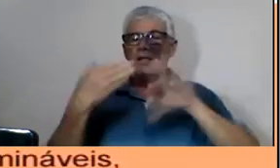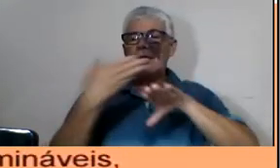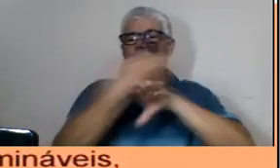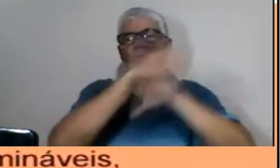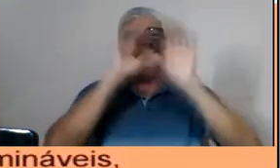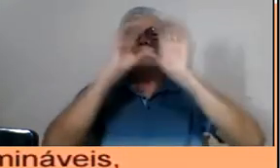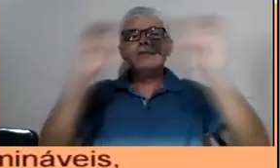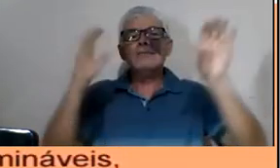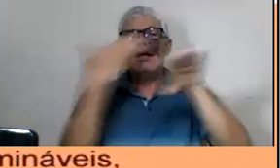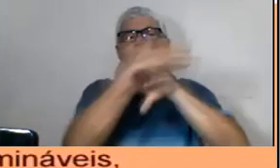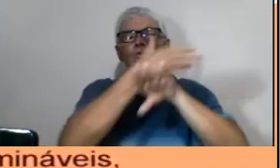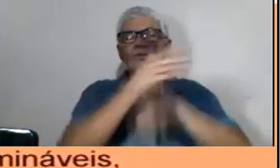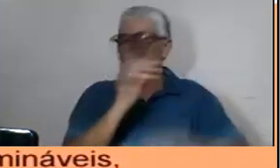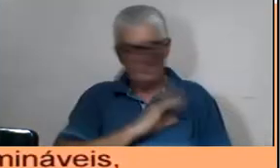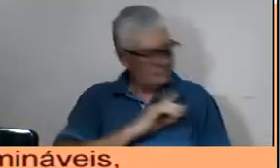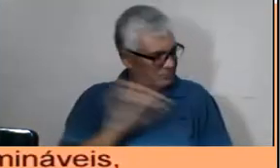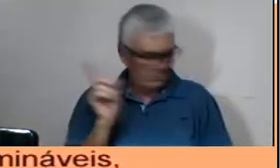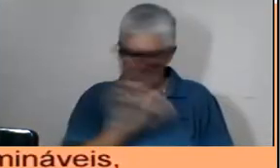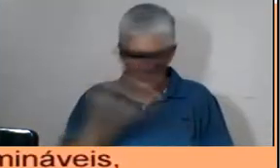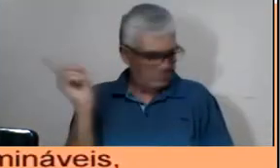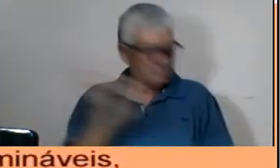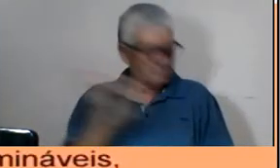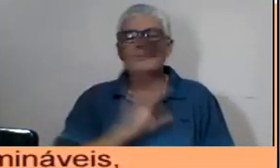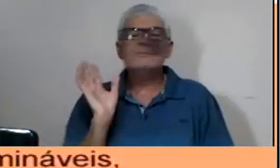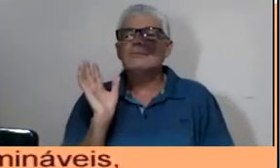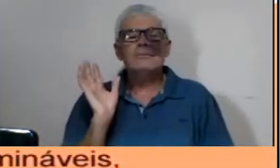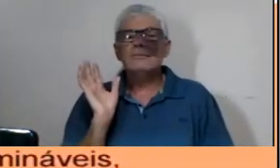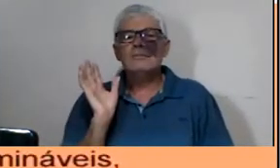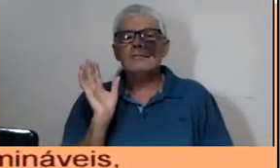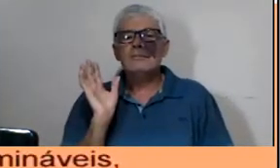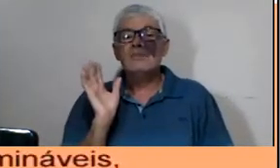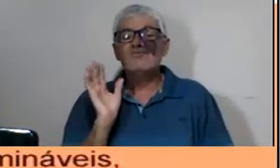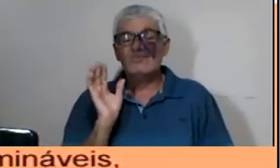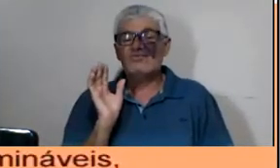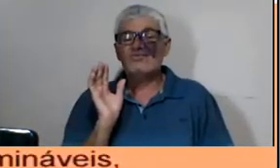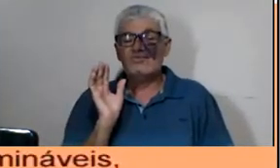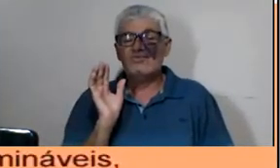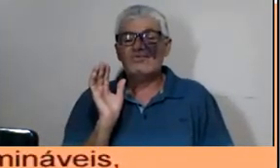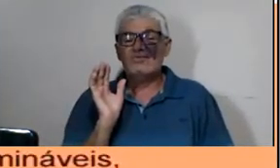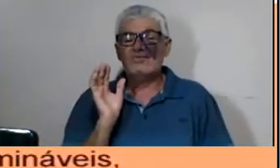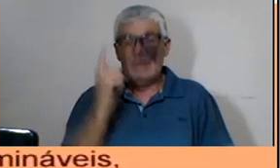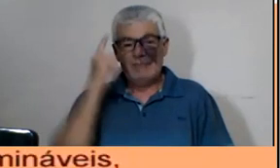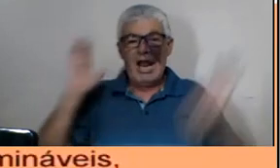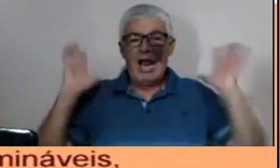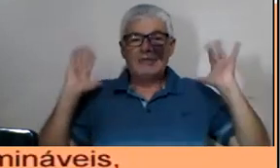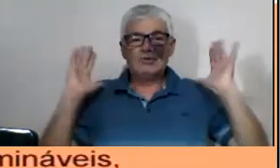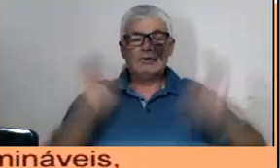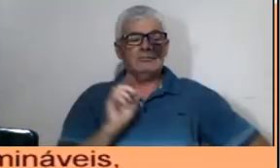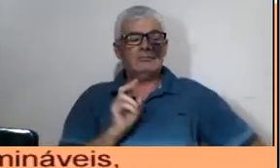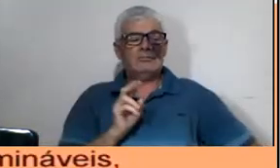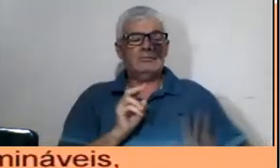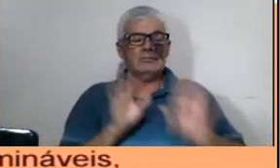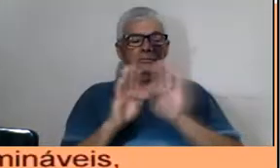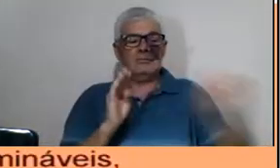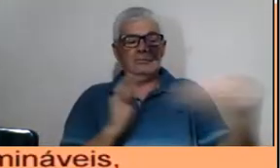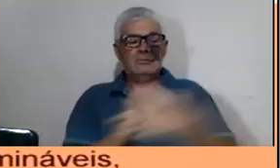realizar aqui no mundo para Deus. A gente tem que descobrir isso pela fé, pela oração, né? Mas, como